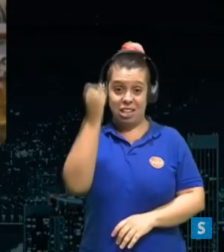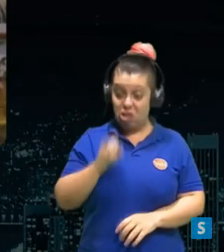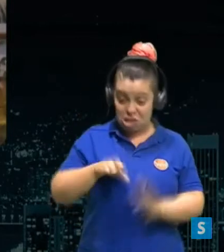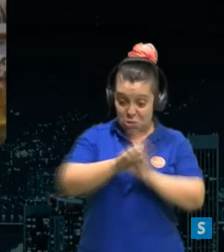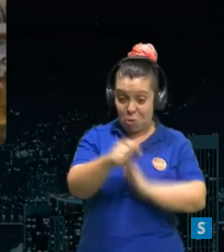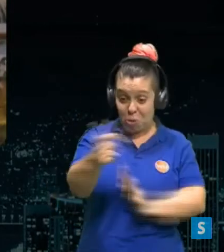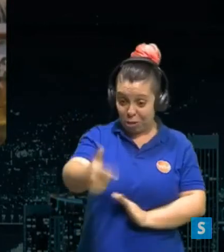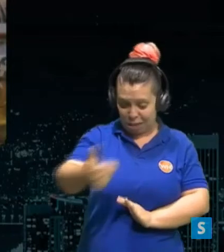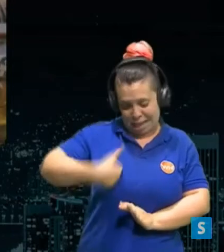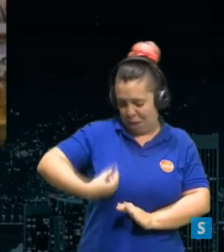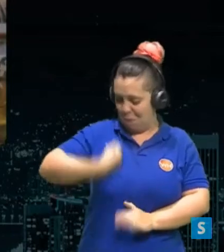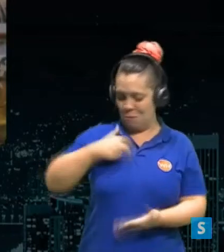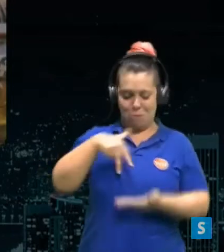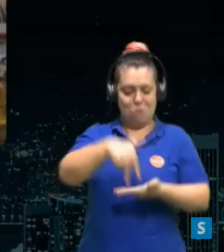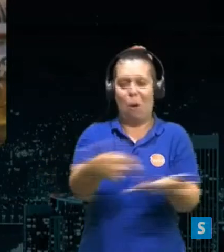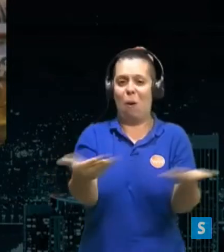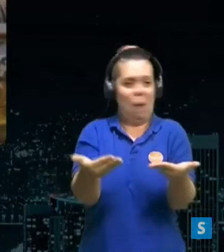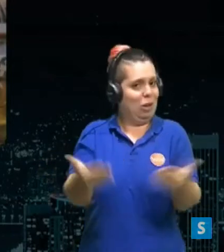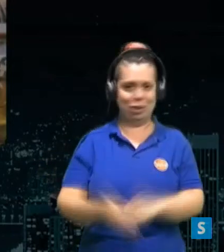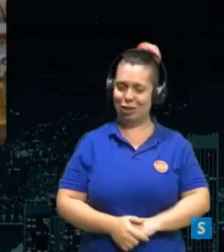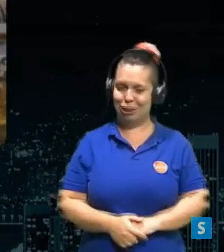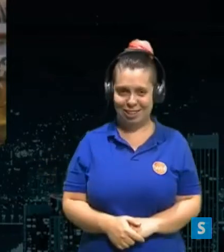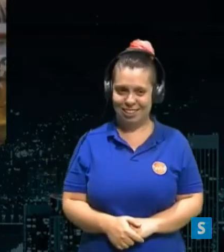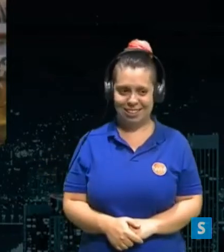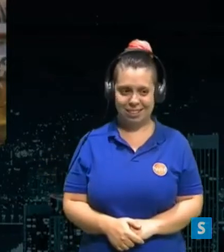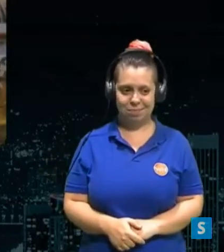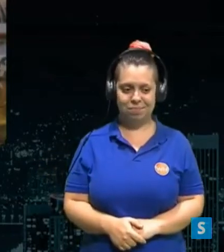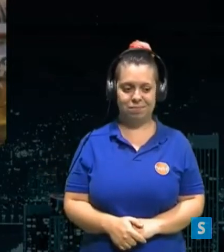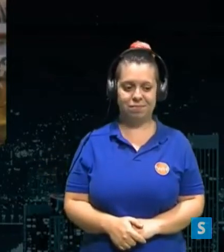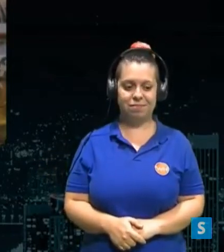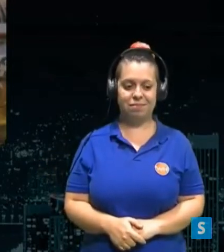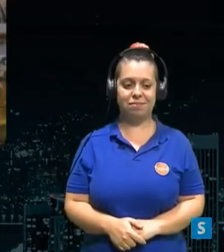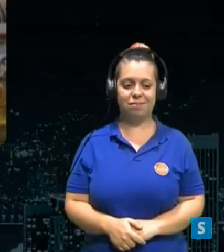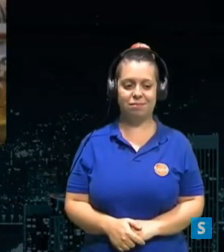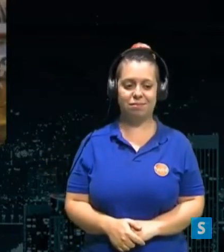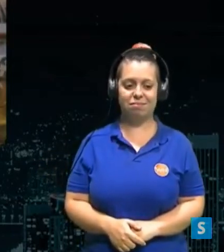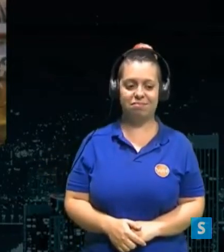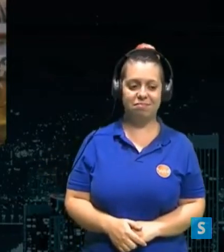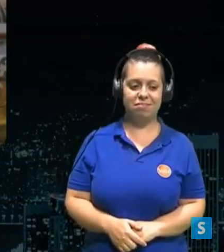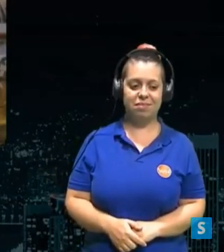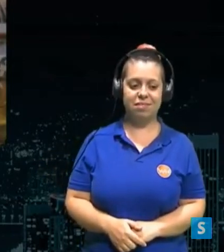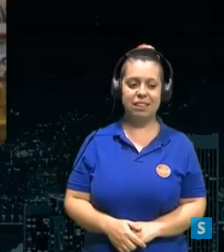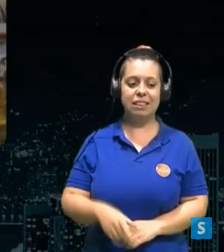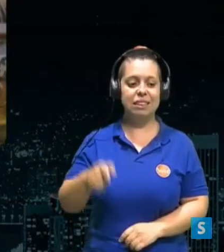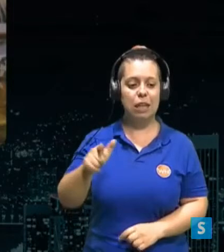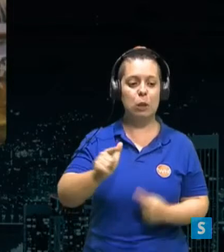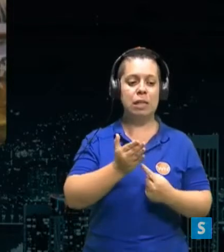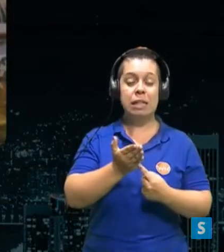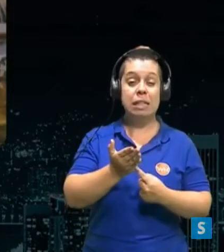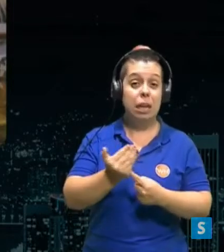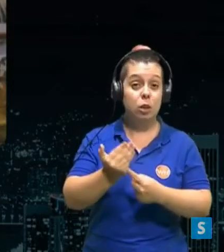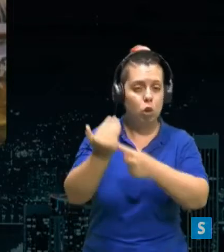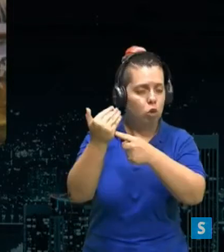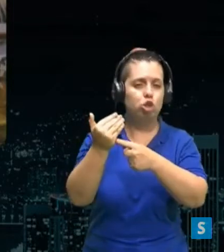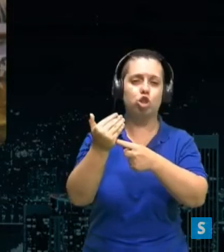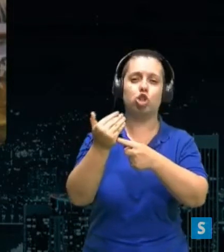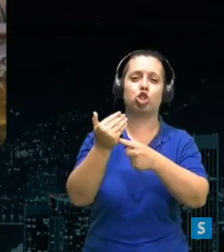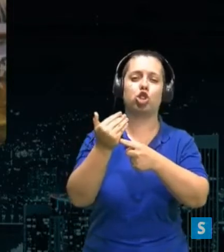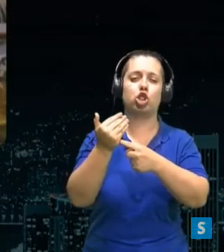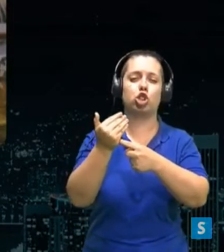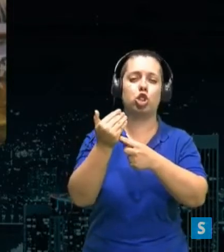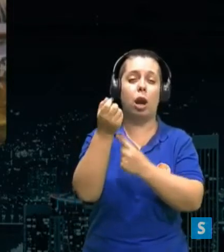aqui como das coisas mais belas da tecnologia e da informação e toda a plataforma que